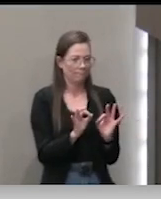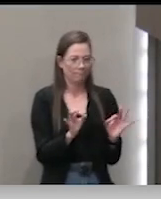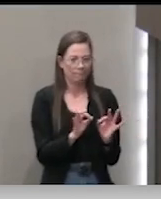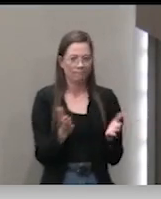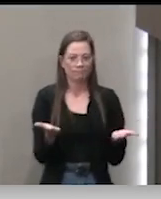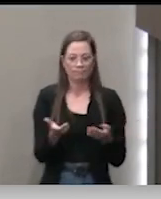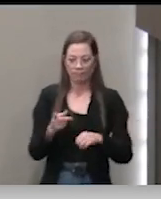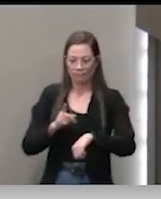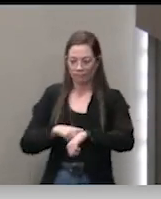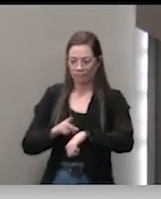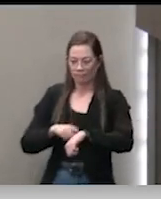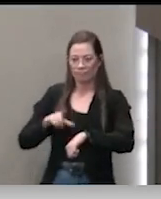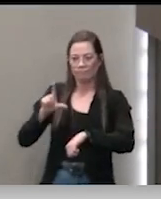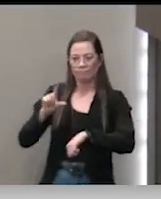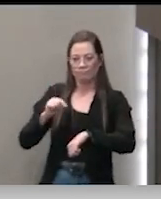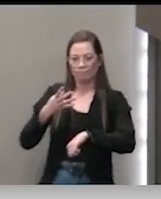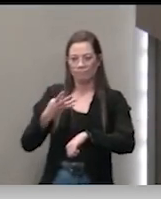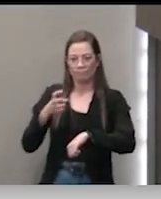Agora é